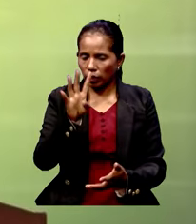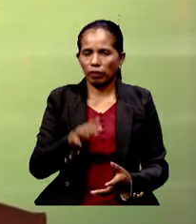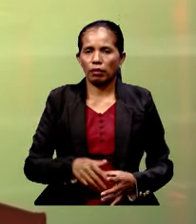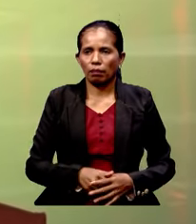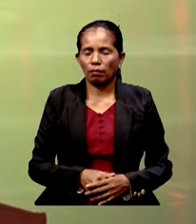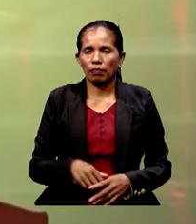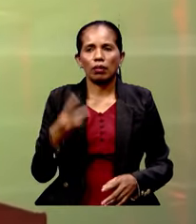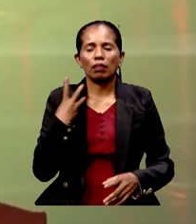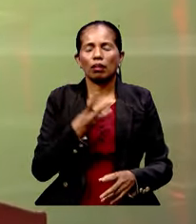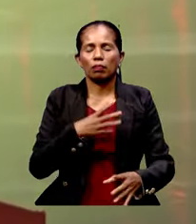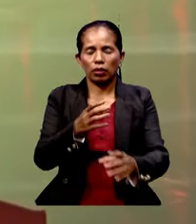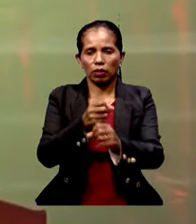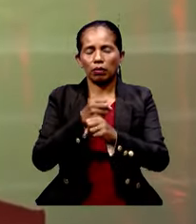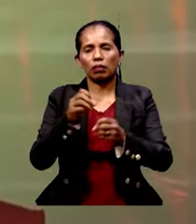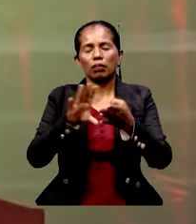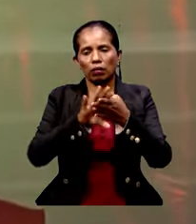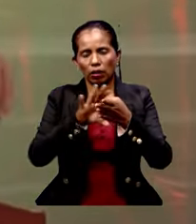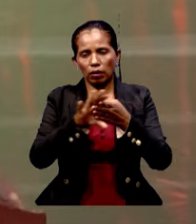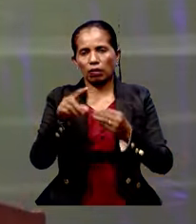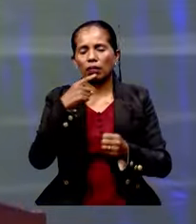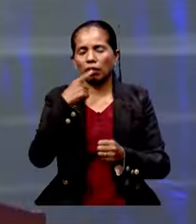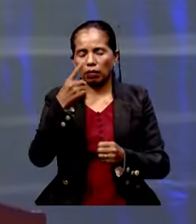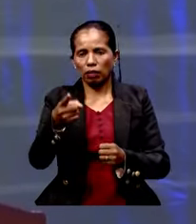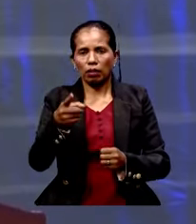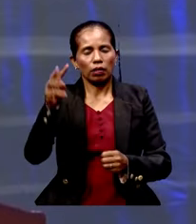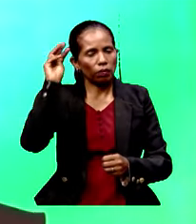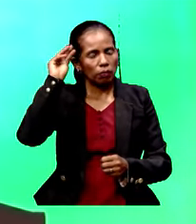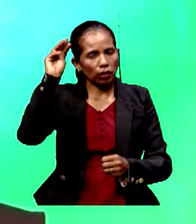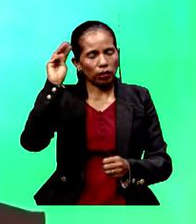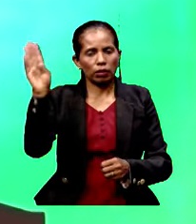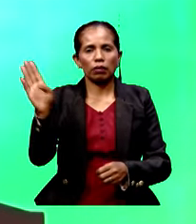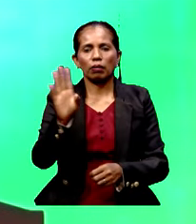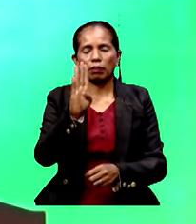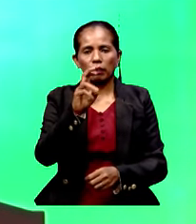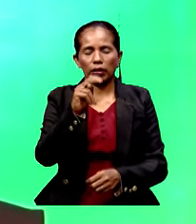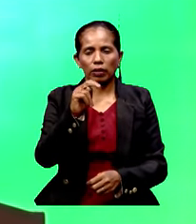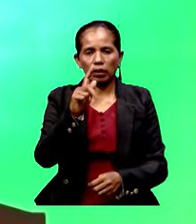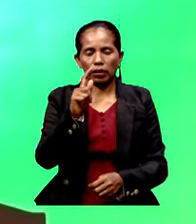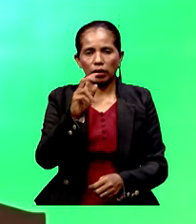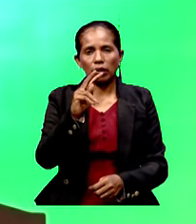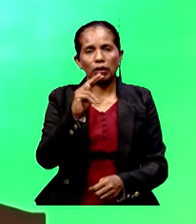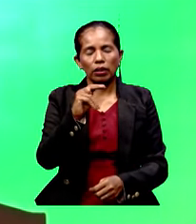A missiva de Ana Sura de ministro Bendito,